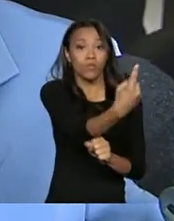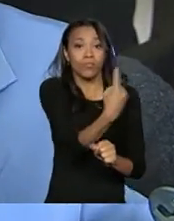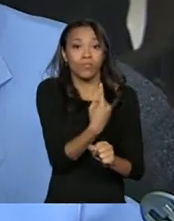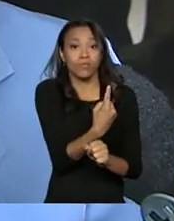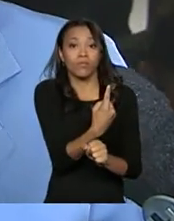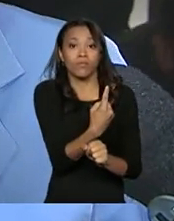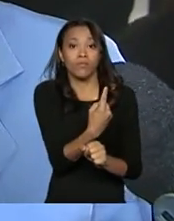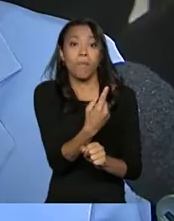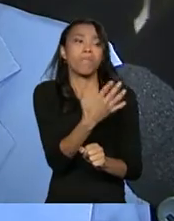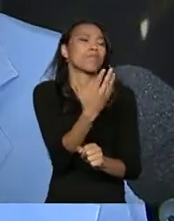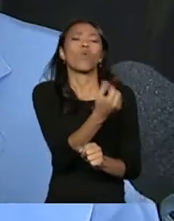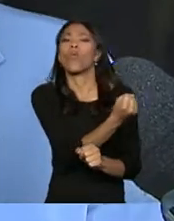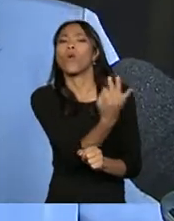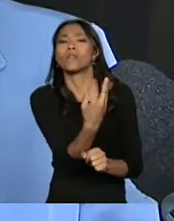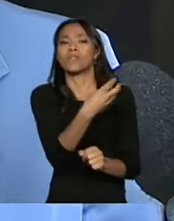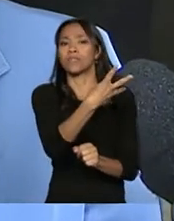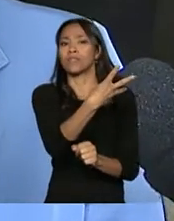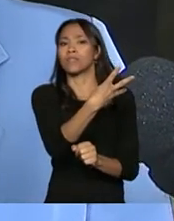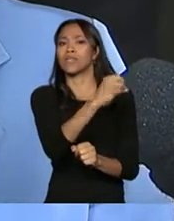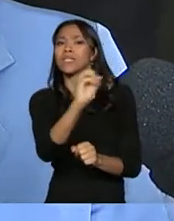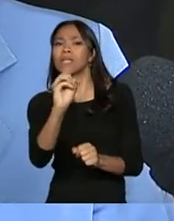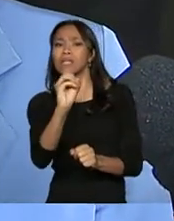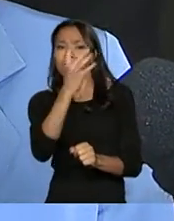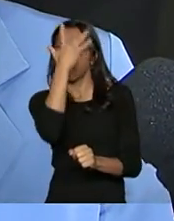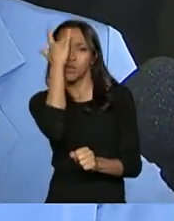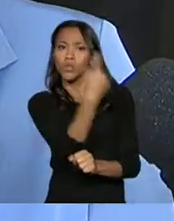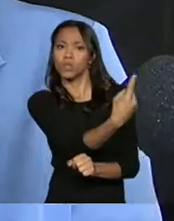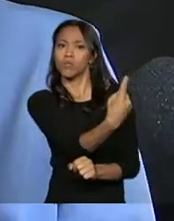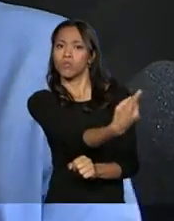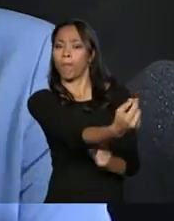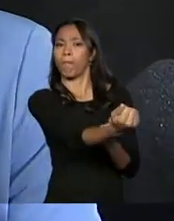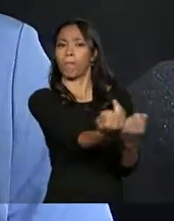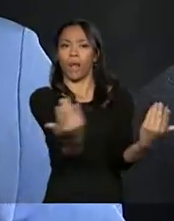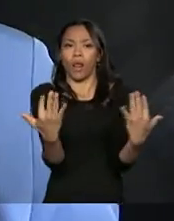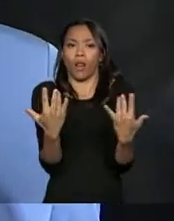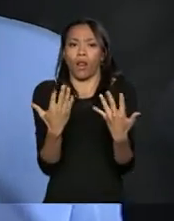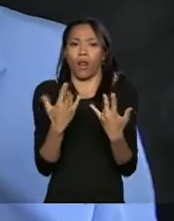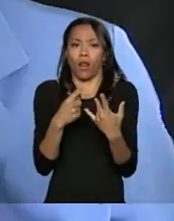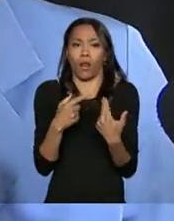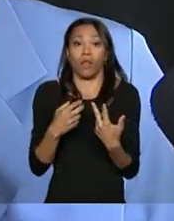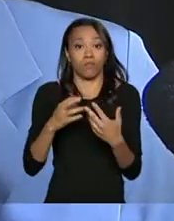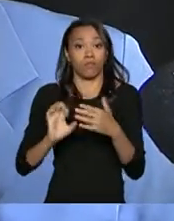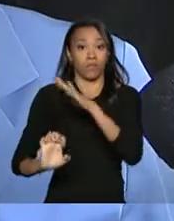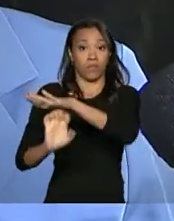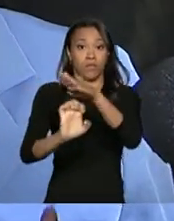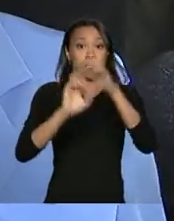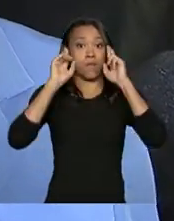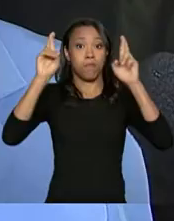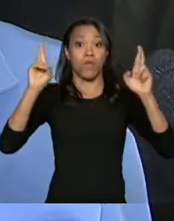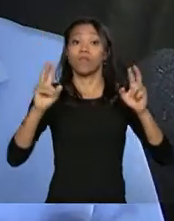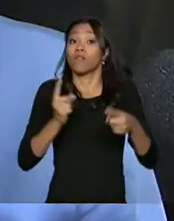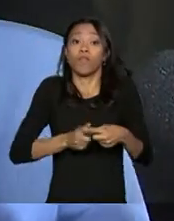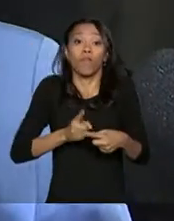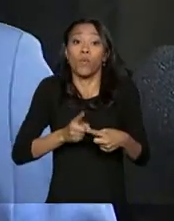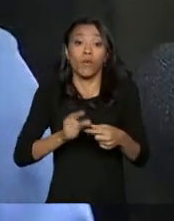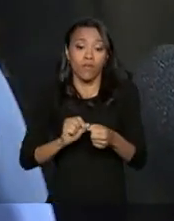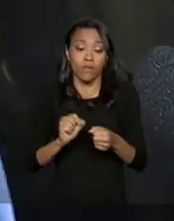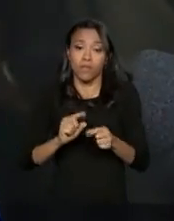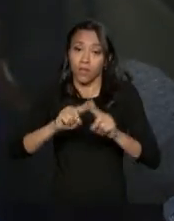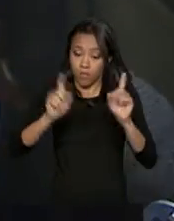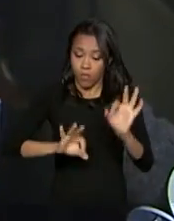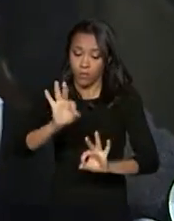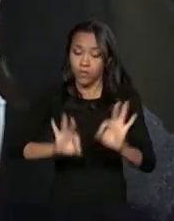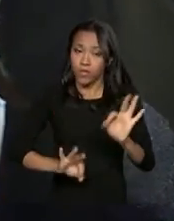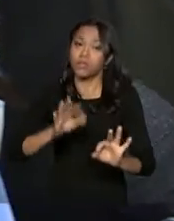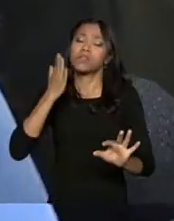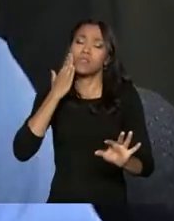apareceu mais de 300 empresários querendo fazer projetos na área de logística. Por quê? Porque eles sabem que a